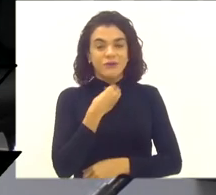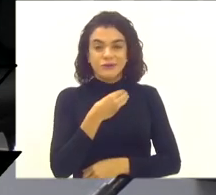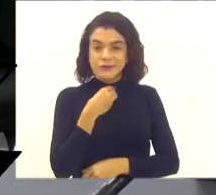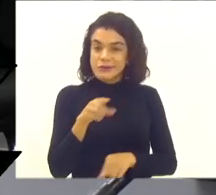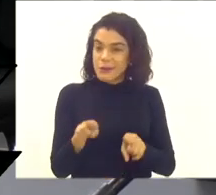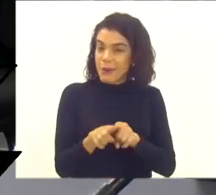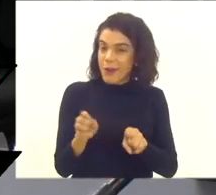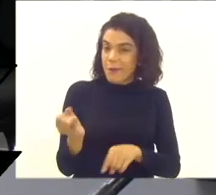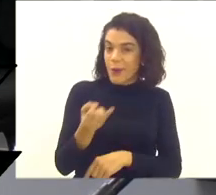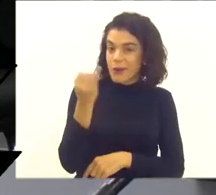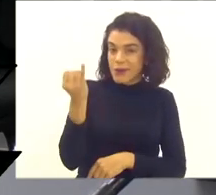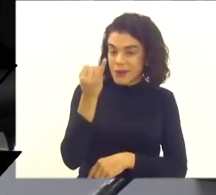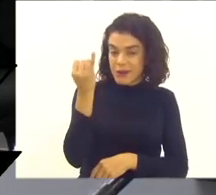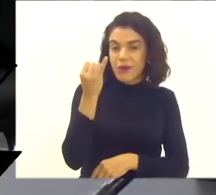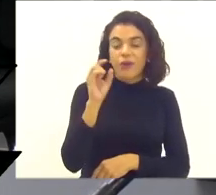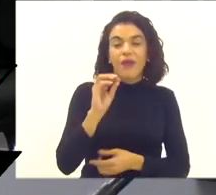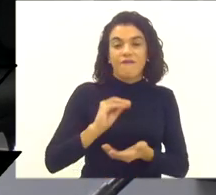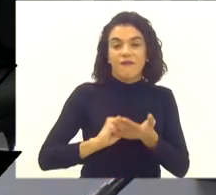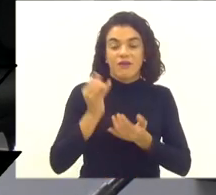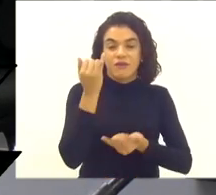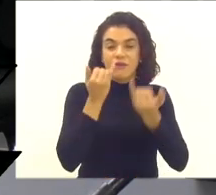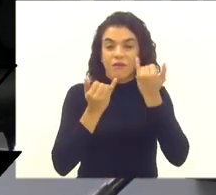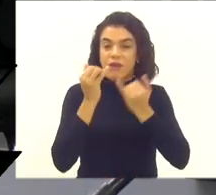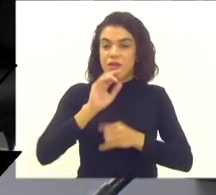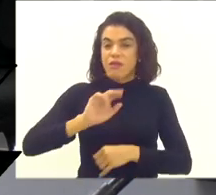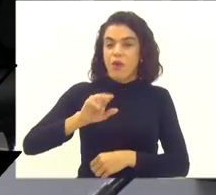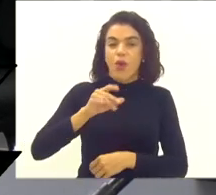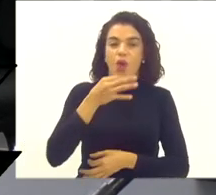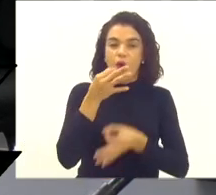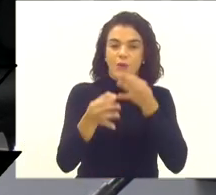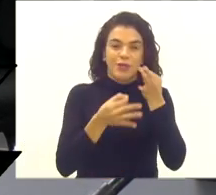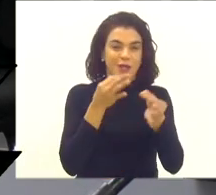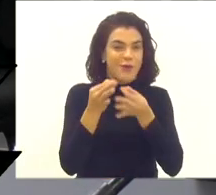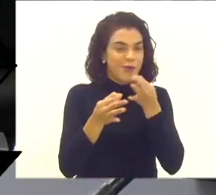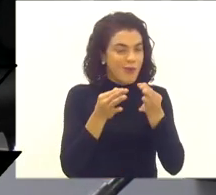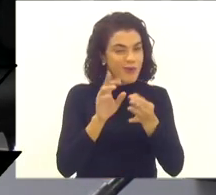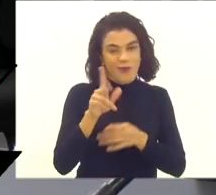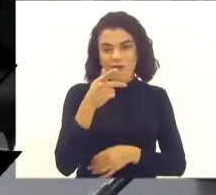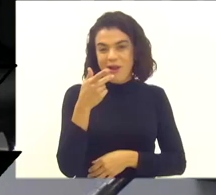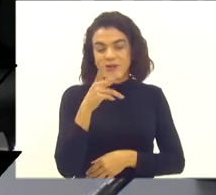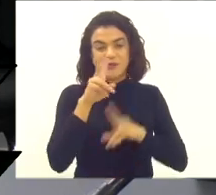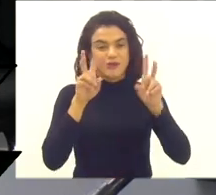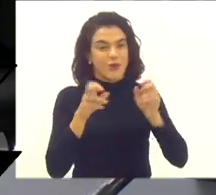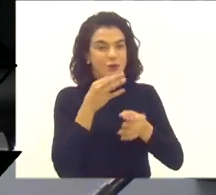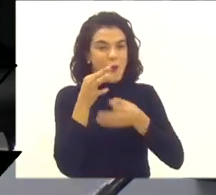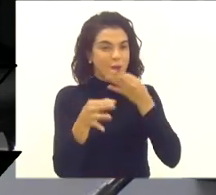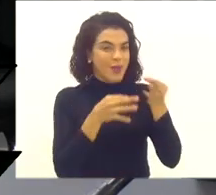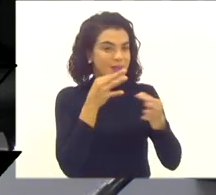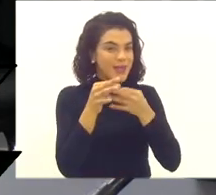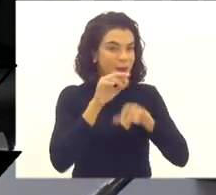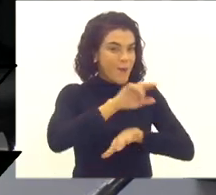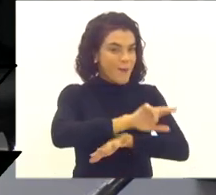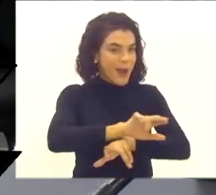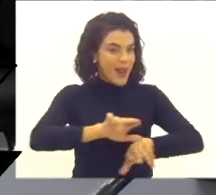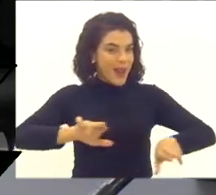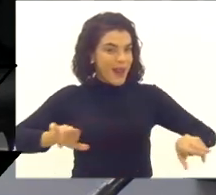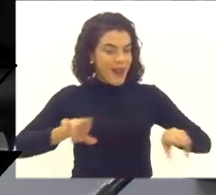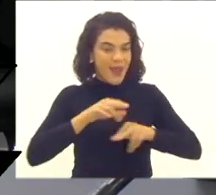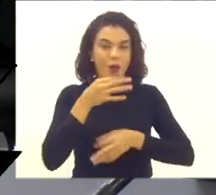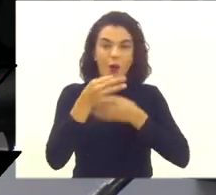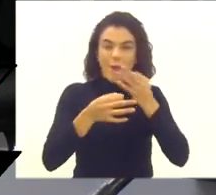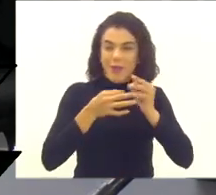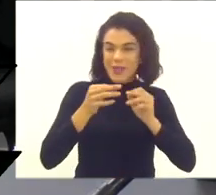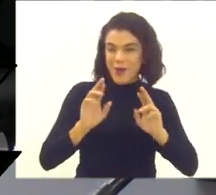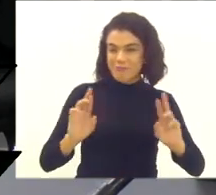é importante ressaltar que a desinformação ela não é opinião a gente não tá falando aqui de opinião opinião diversa opinião